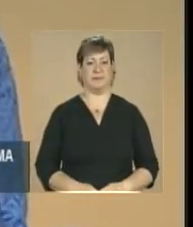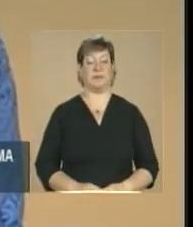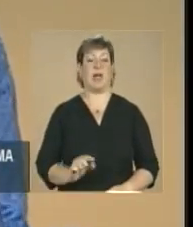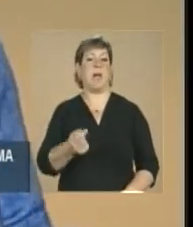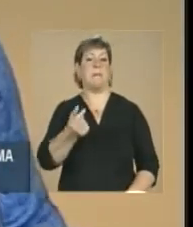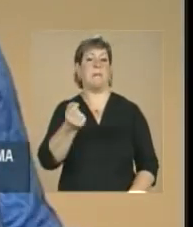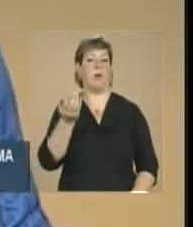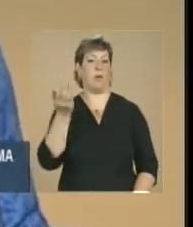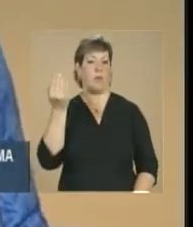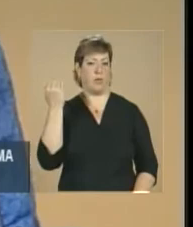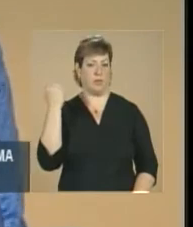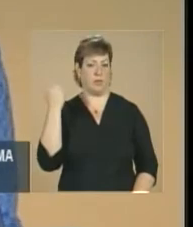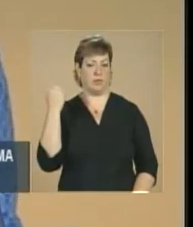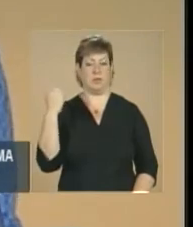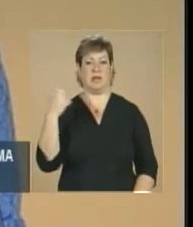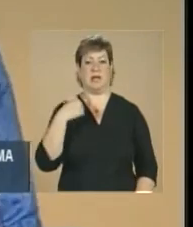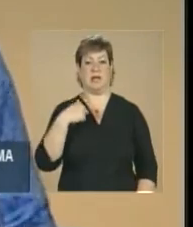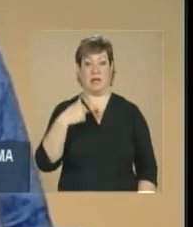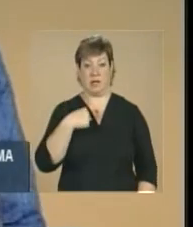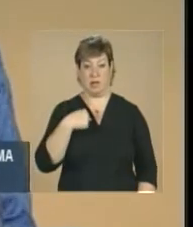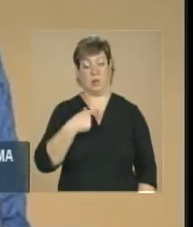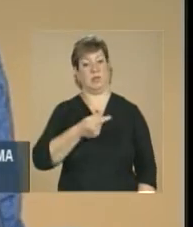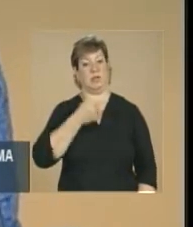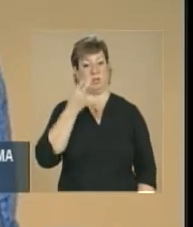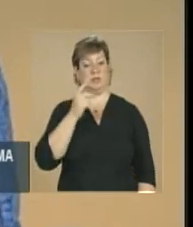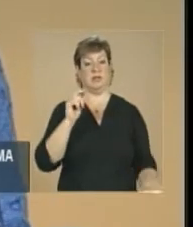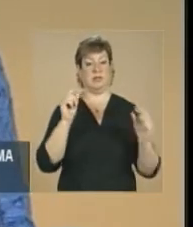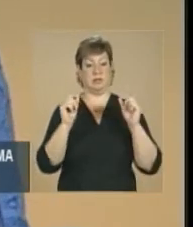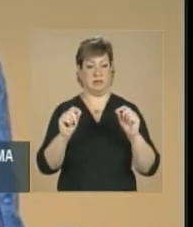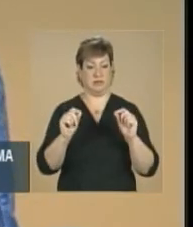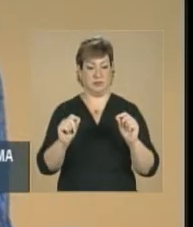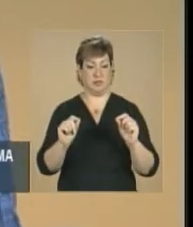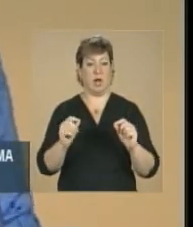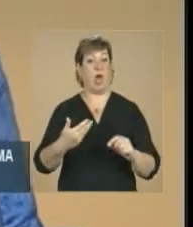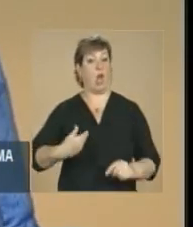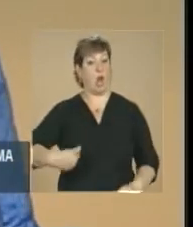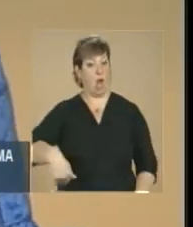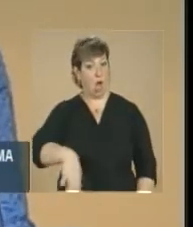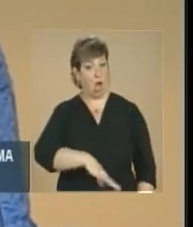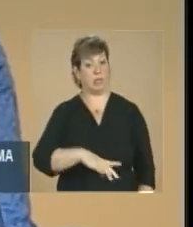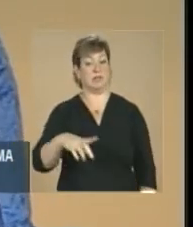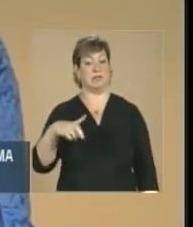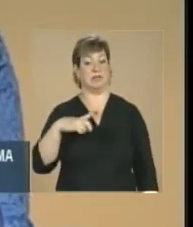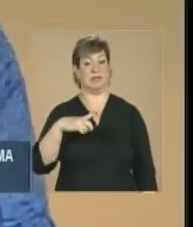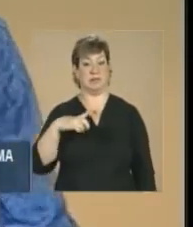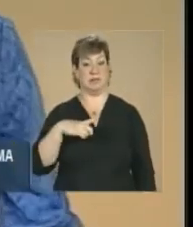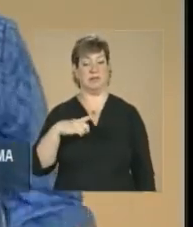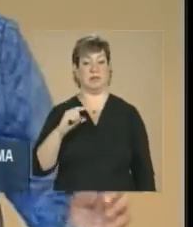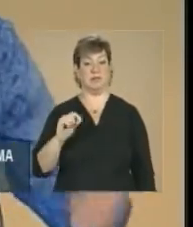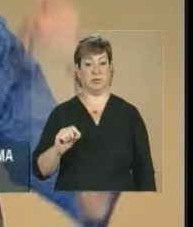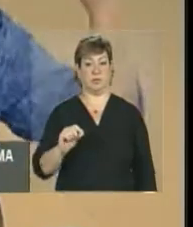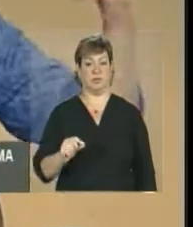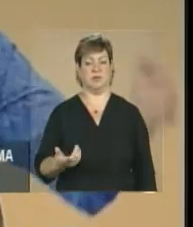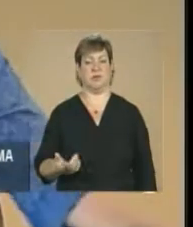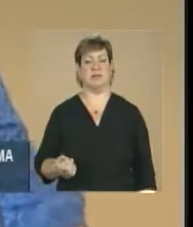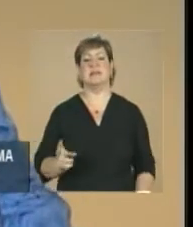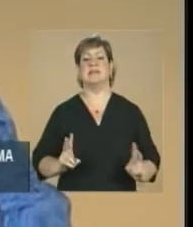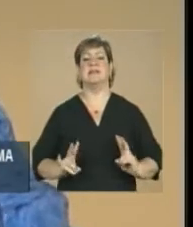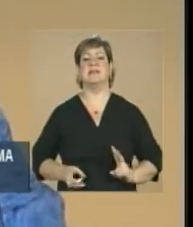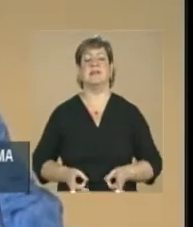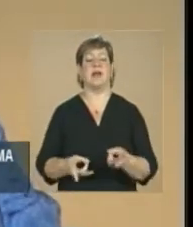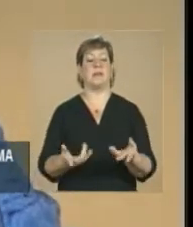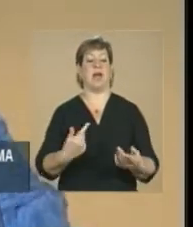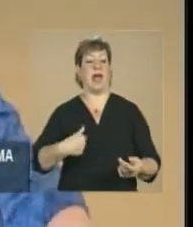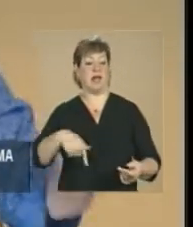Recentemente, eu disse que nós teríamos de, sempre que a gente